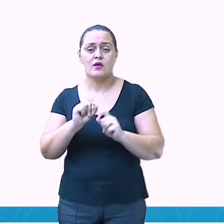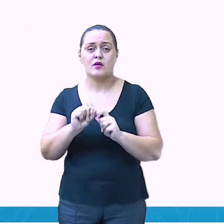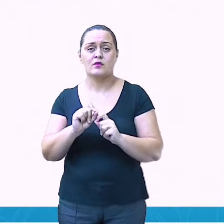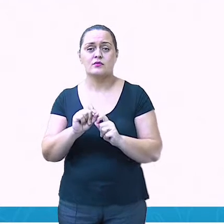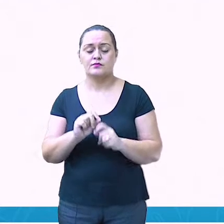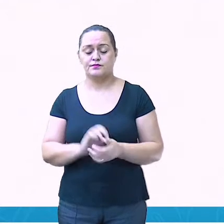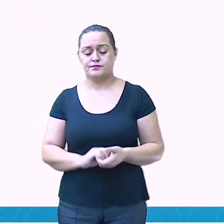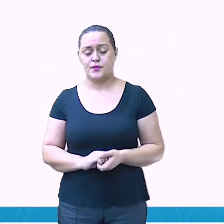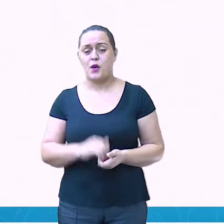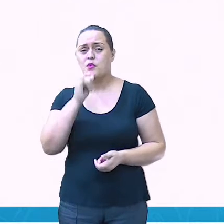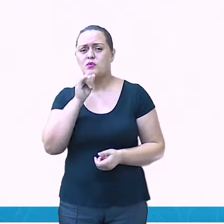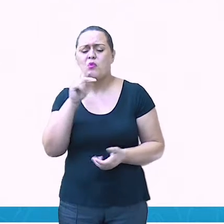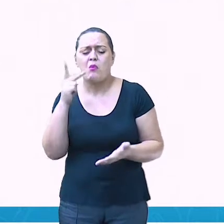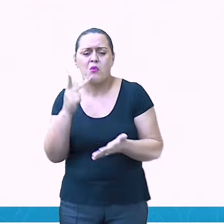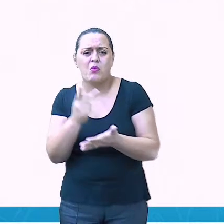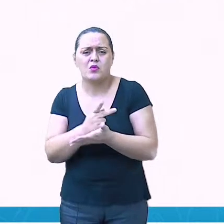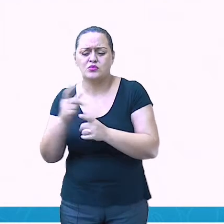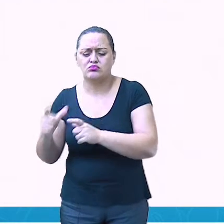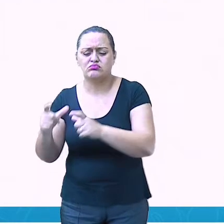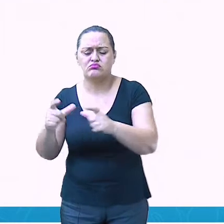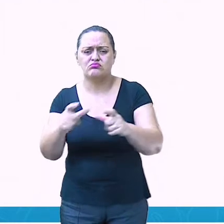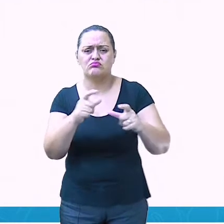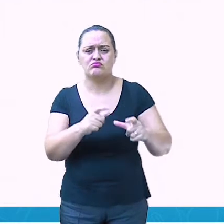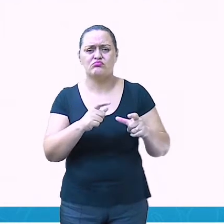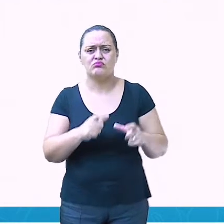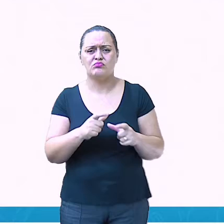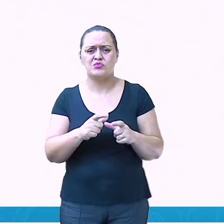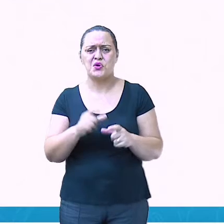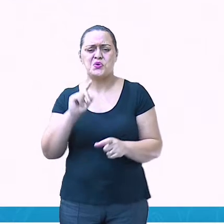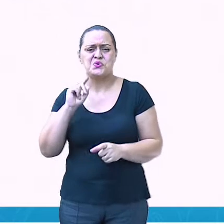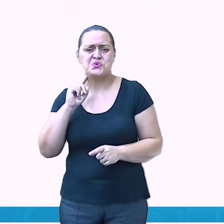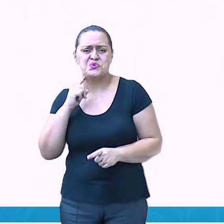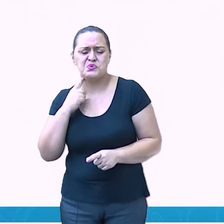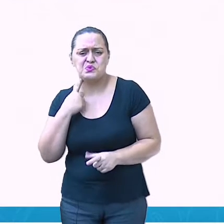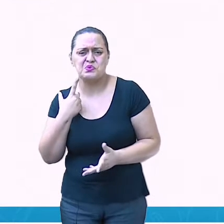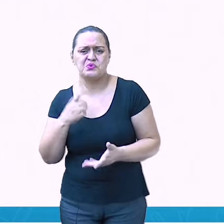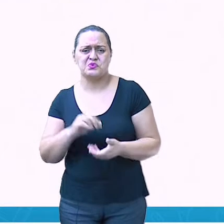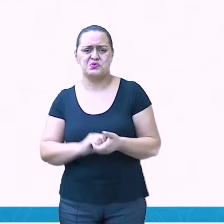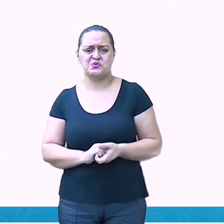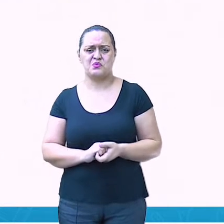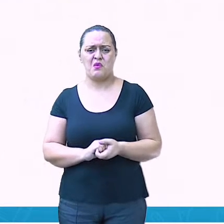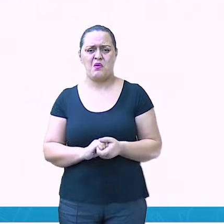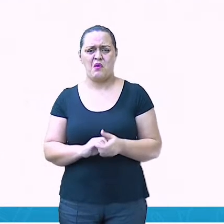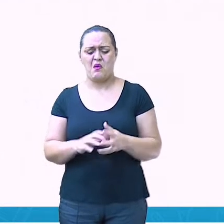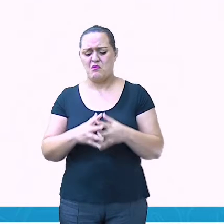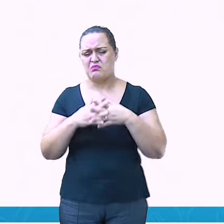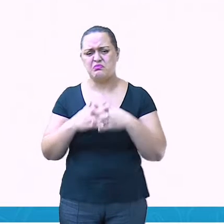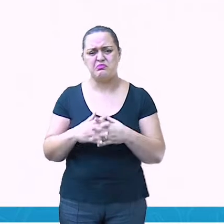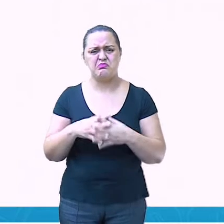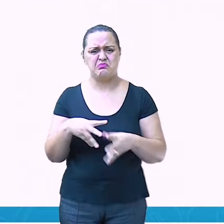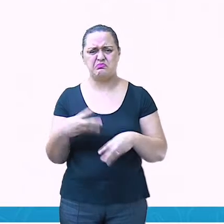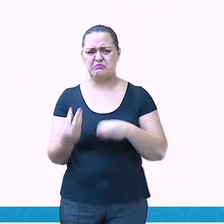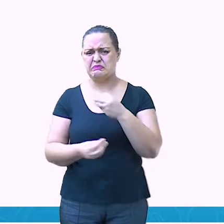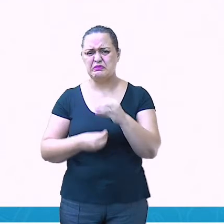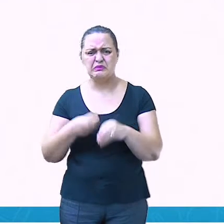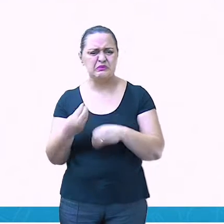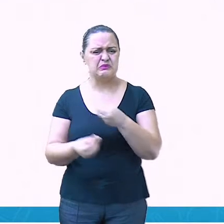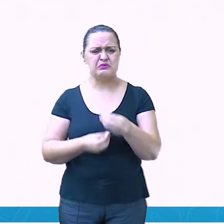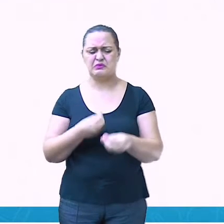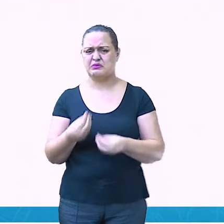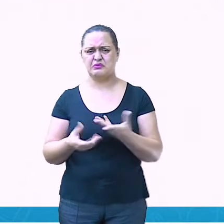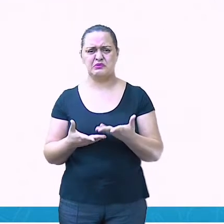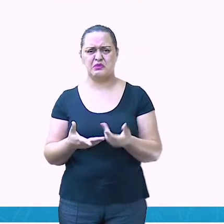Então, tudo aquilo que eu trago de sujeira, de não colocar no lugar certo,